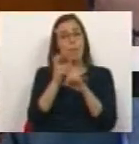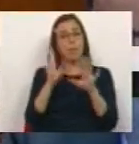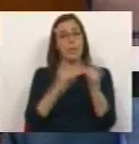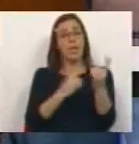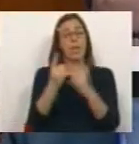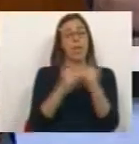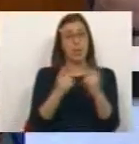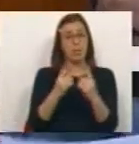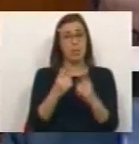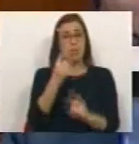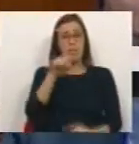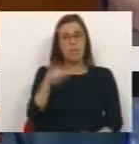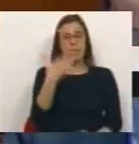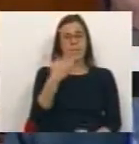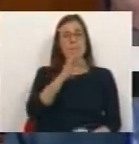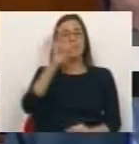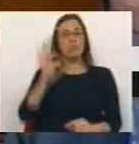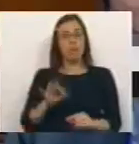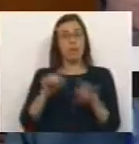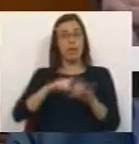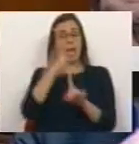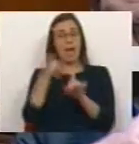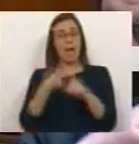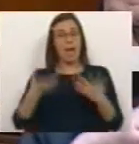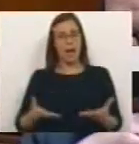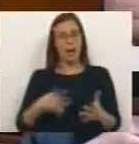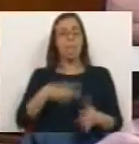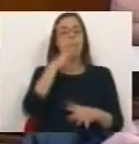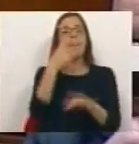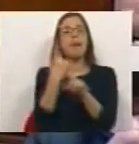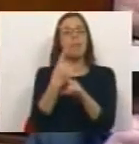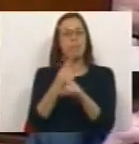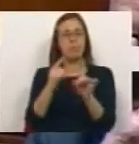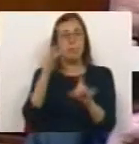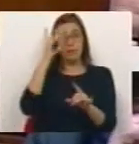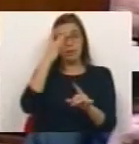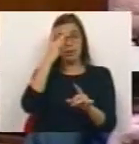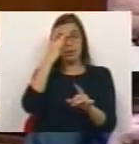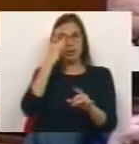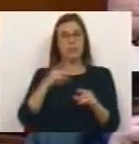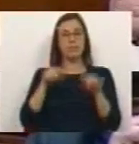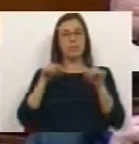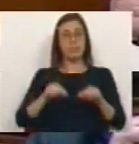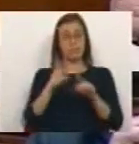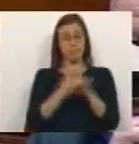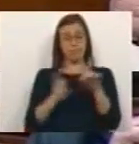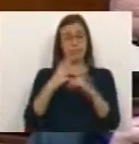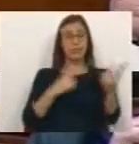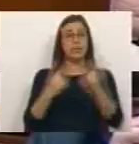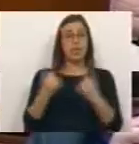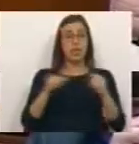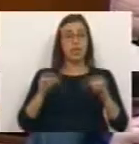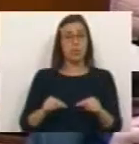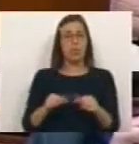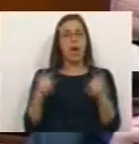o transporte em 1,5% este ano. Dizer também que com este aumento de